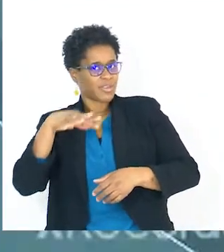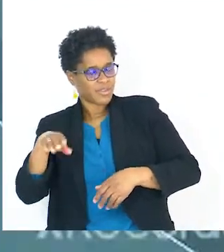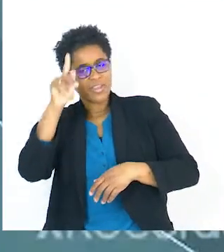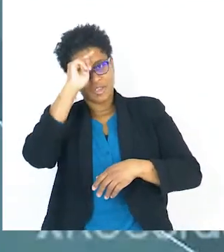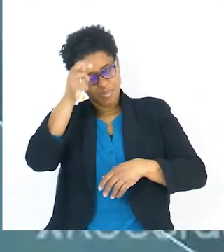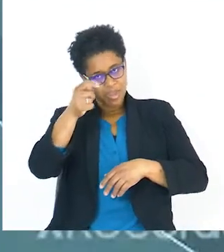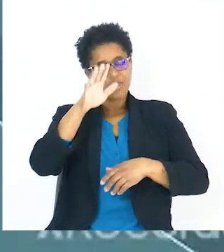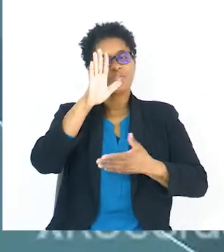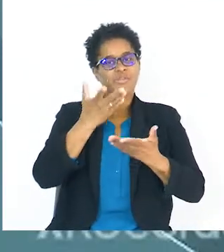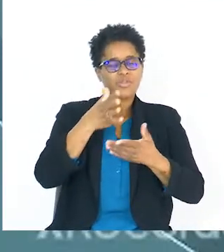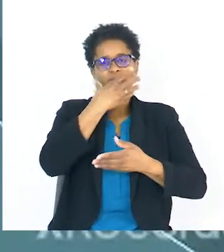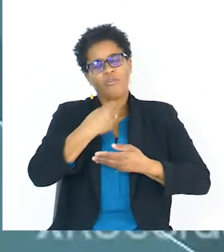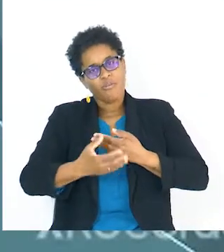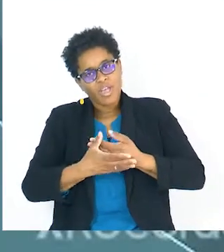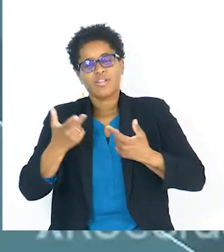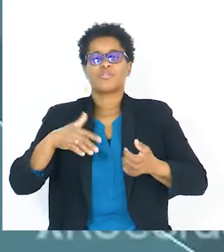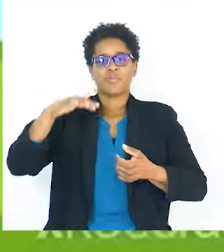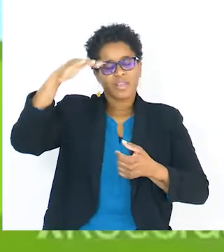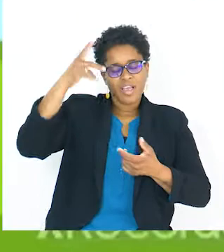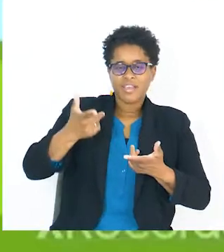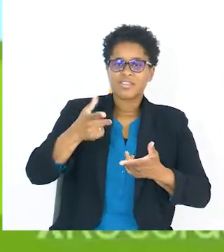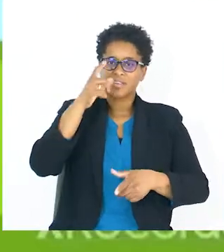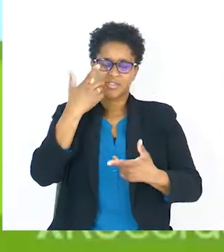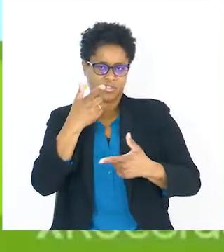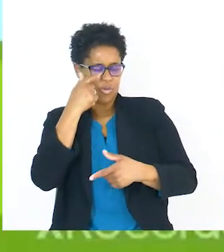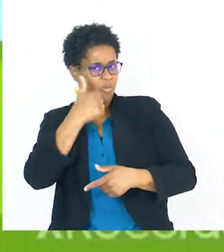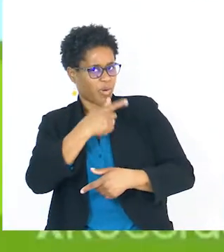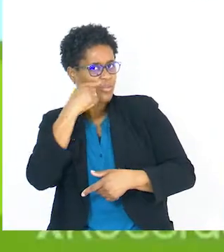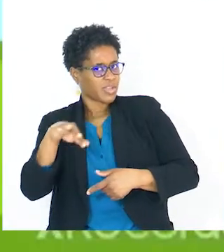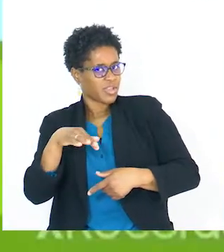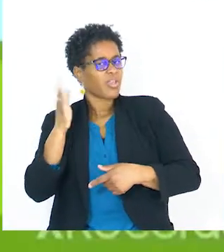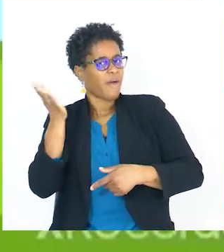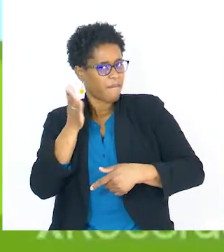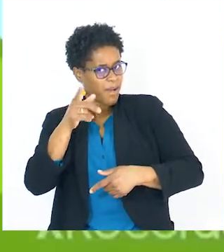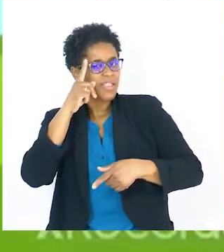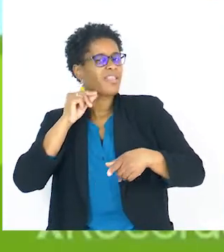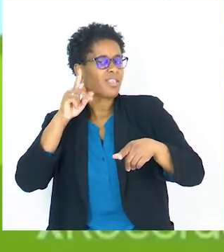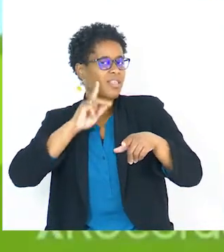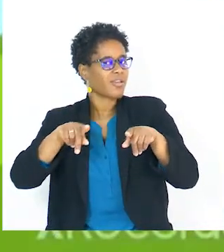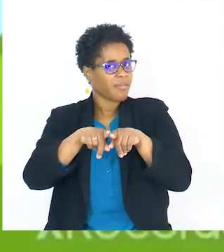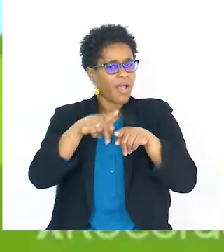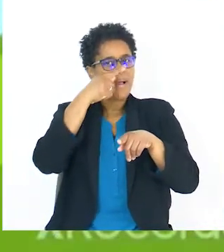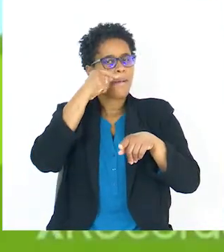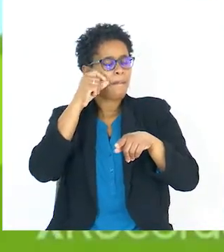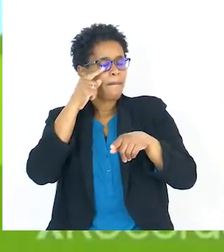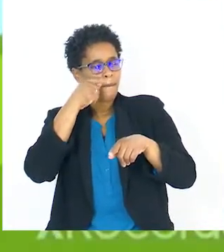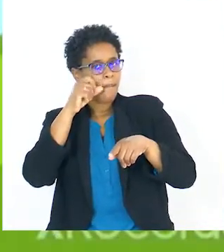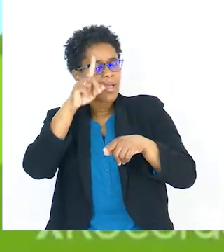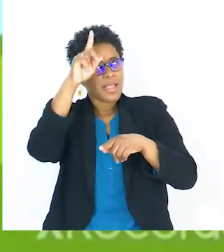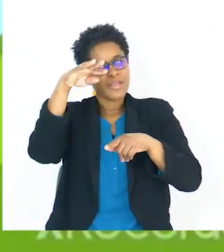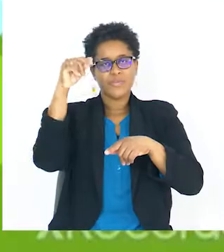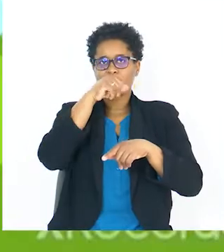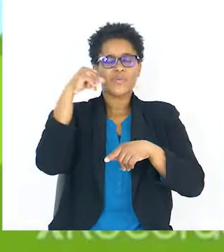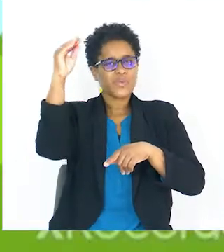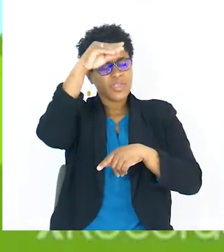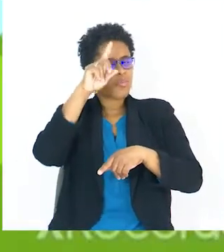menino respeita os mais velhos. O bom menino não bate na irmãzinha. Papai do céu protege o